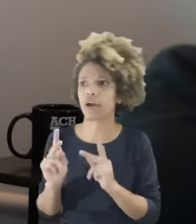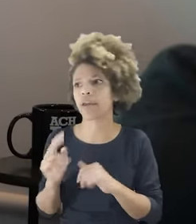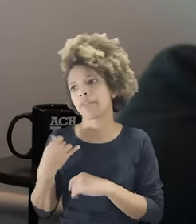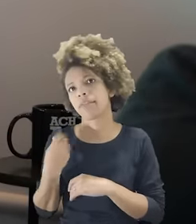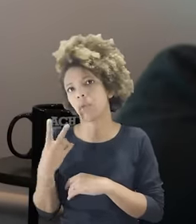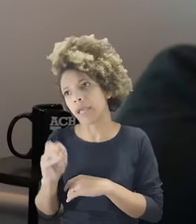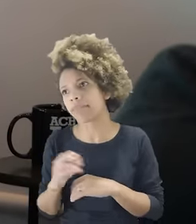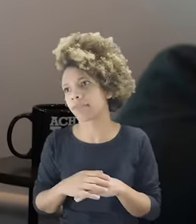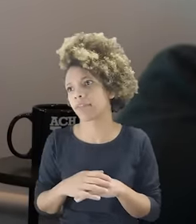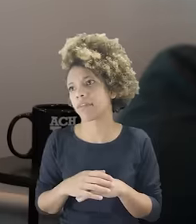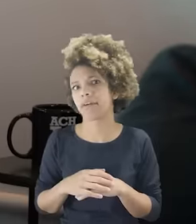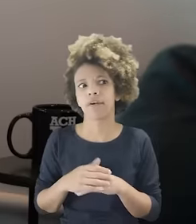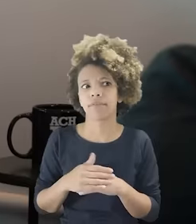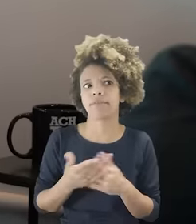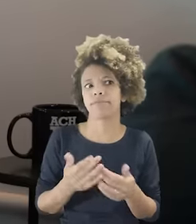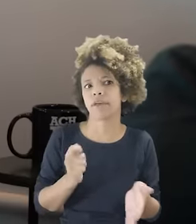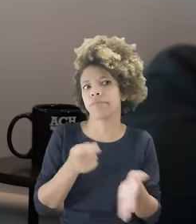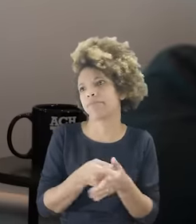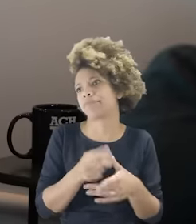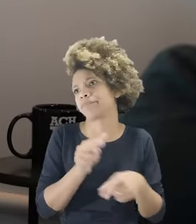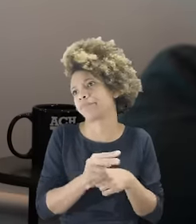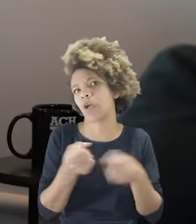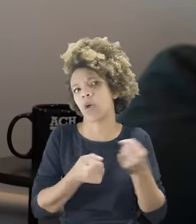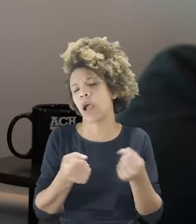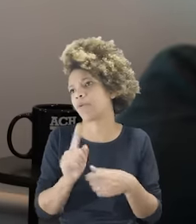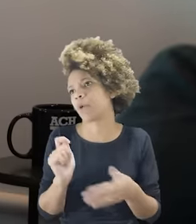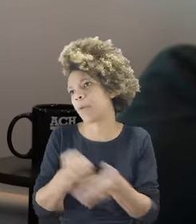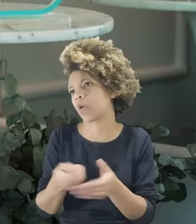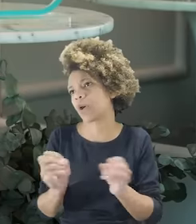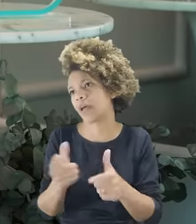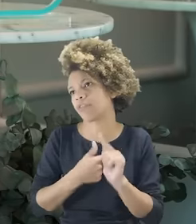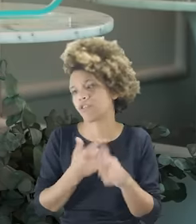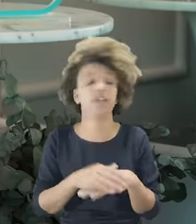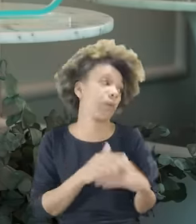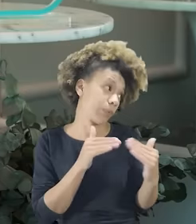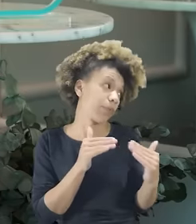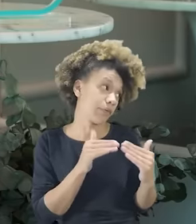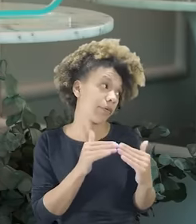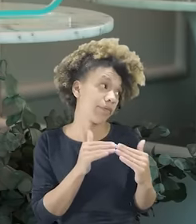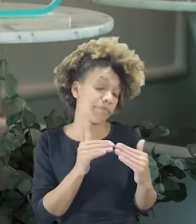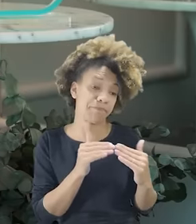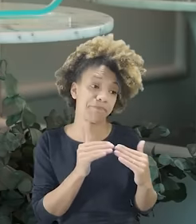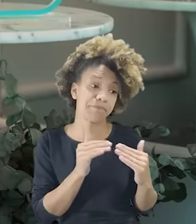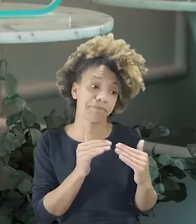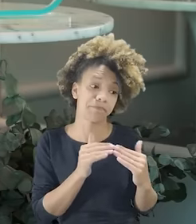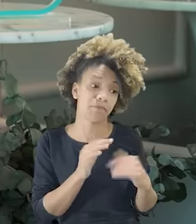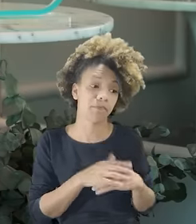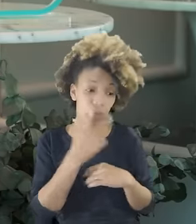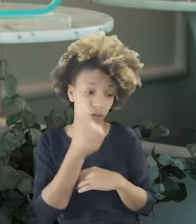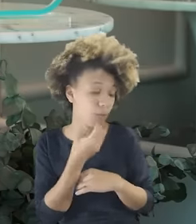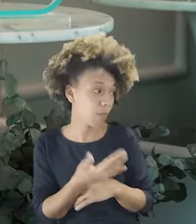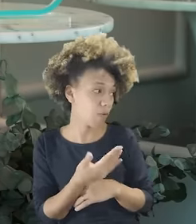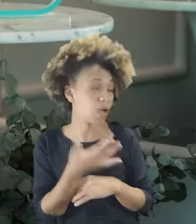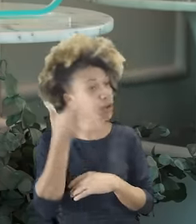meu filho tem 50 anos acabou de financiar um carro no meu nome não pagou ainda tem que amar ele condicionalmente eu concordo eu concordo e eu